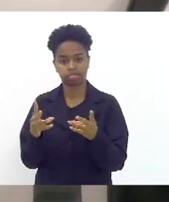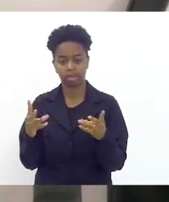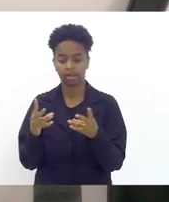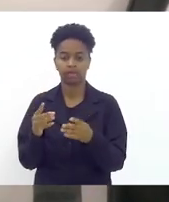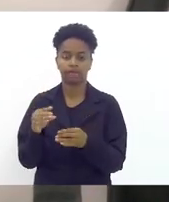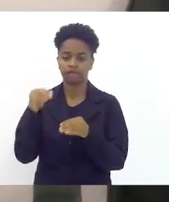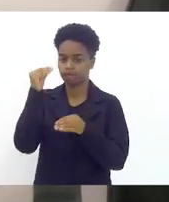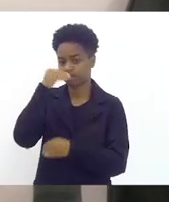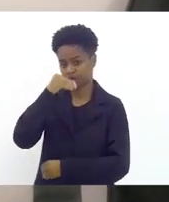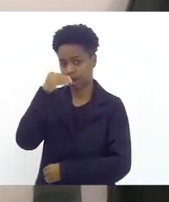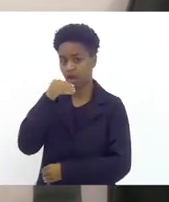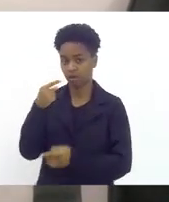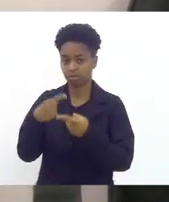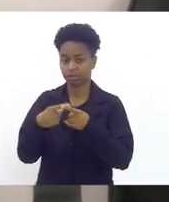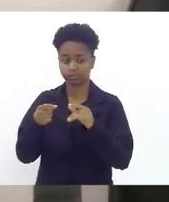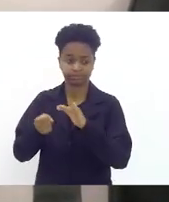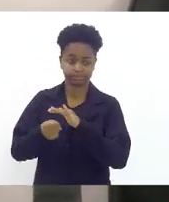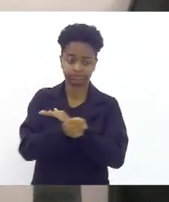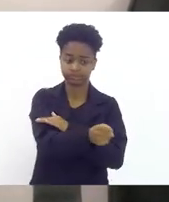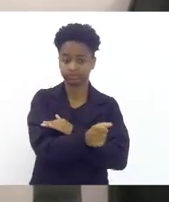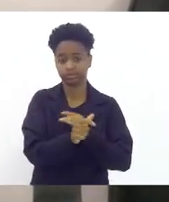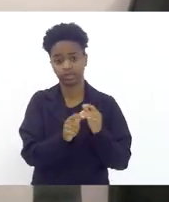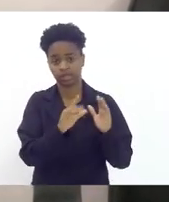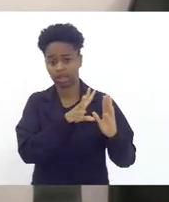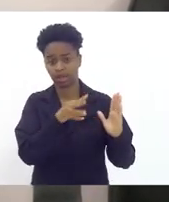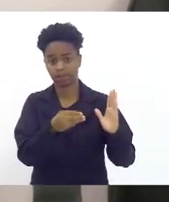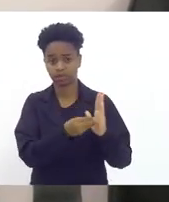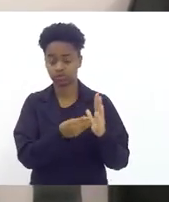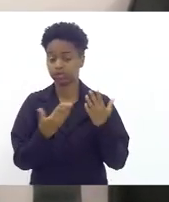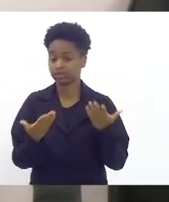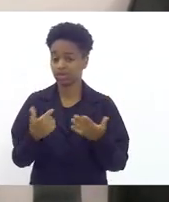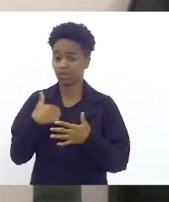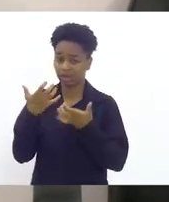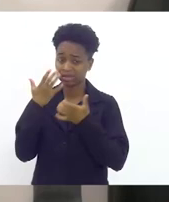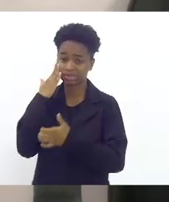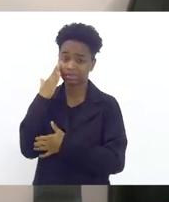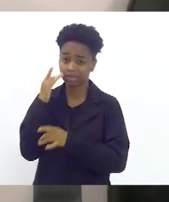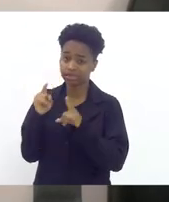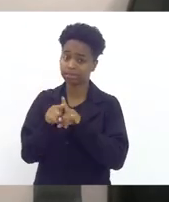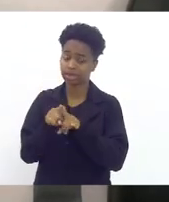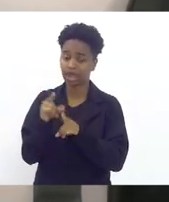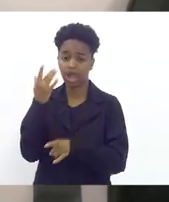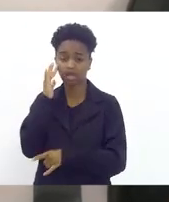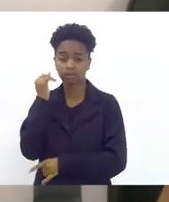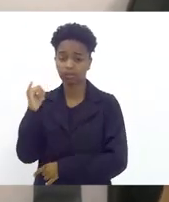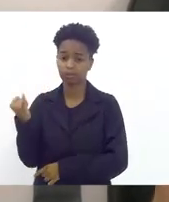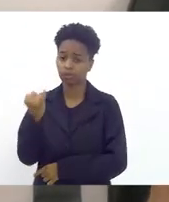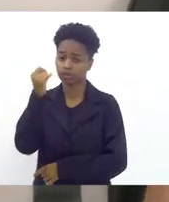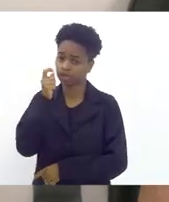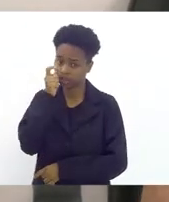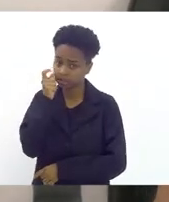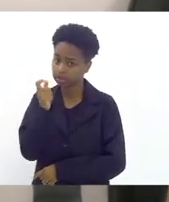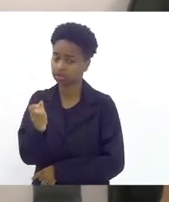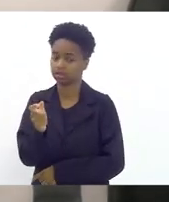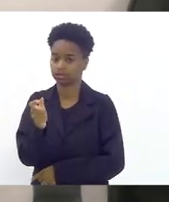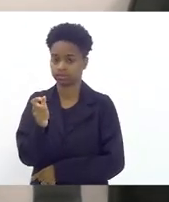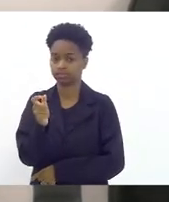então assim a gente gostaria de saber eu acho que é importante seria interessante